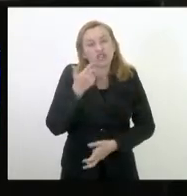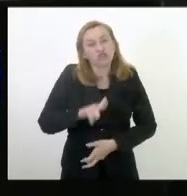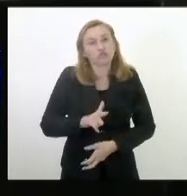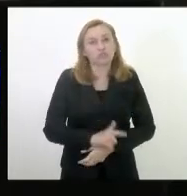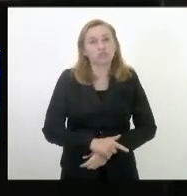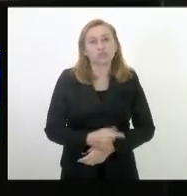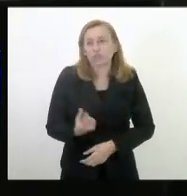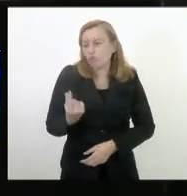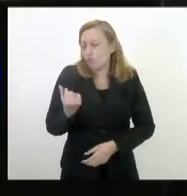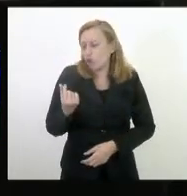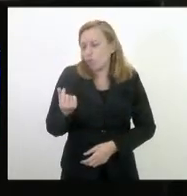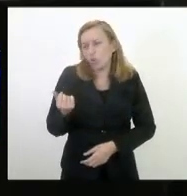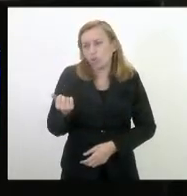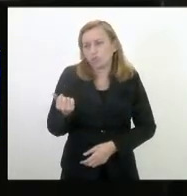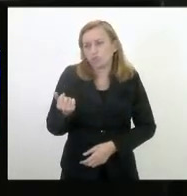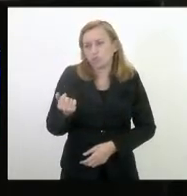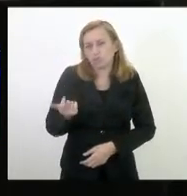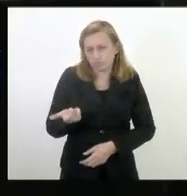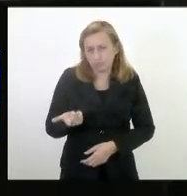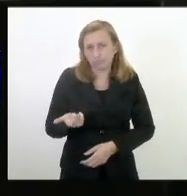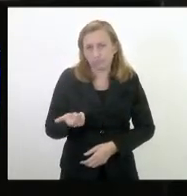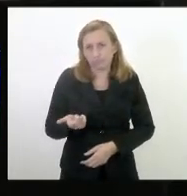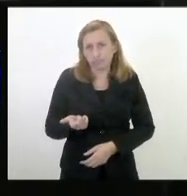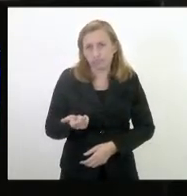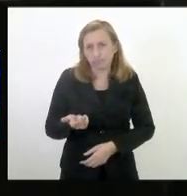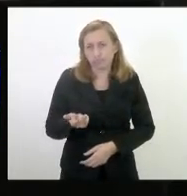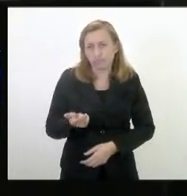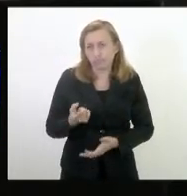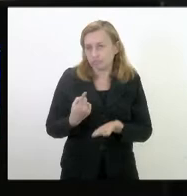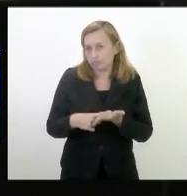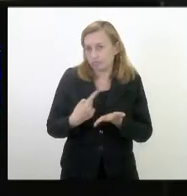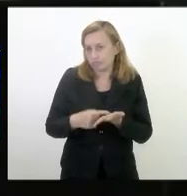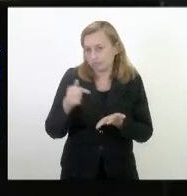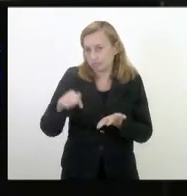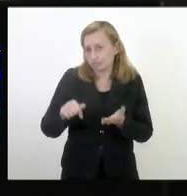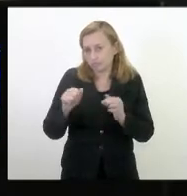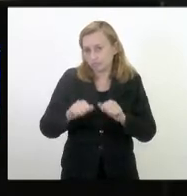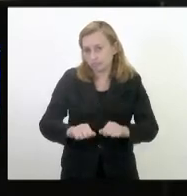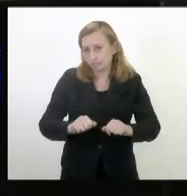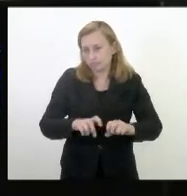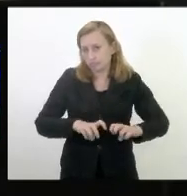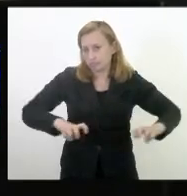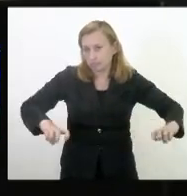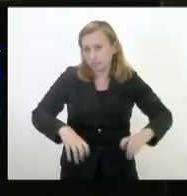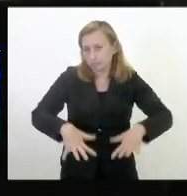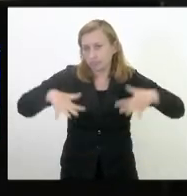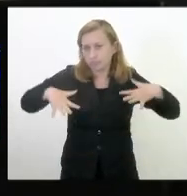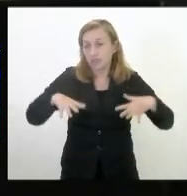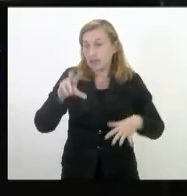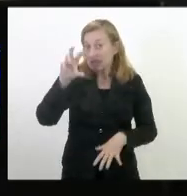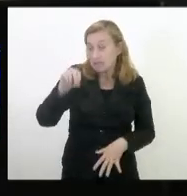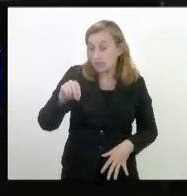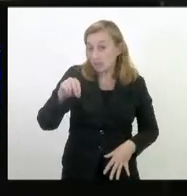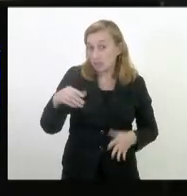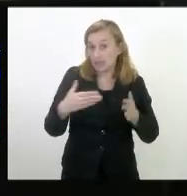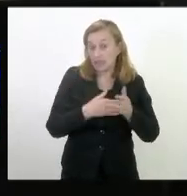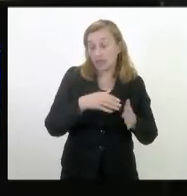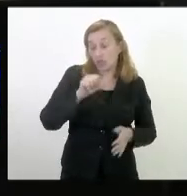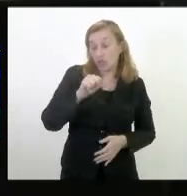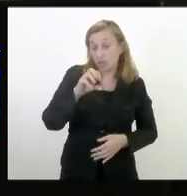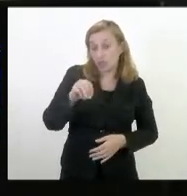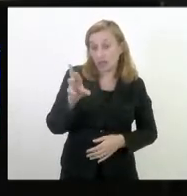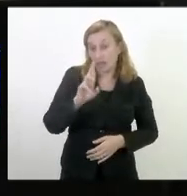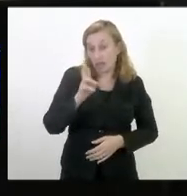é um valor adicional e que foi pactuado aqui em plenário, que será de, no mínimo, 50 até